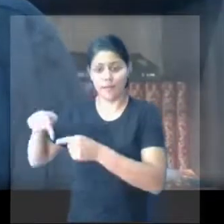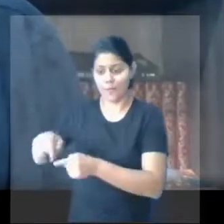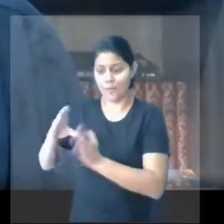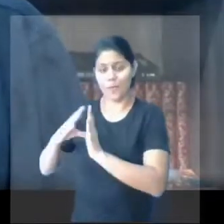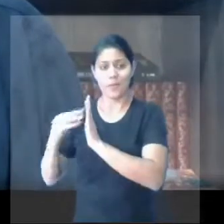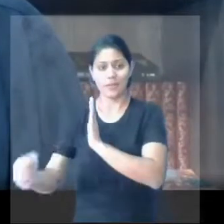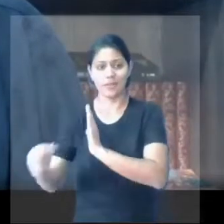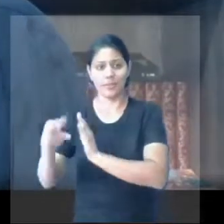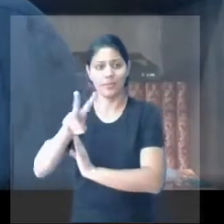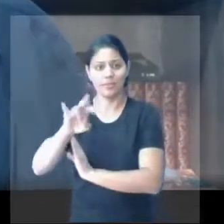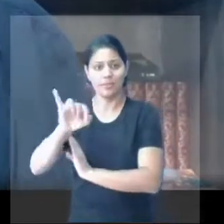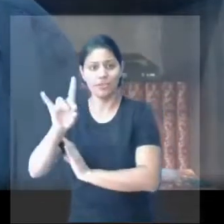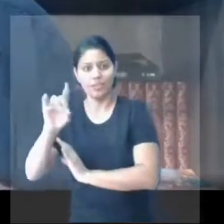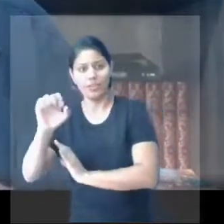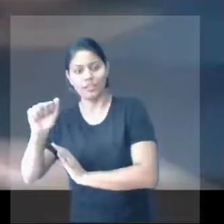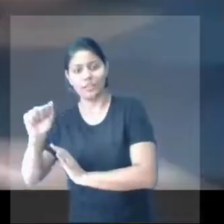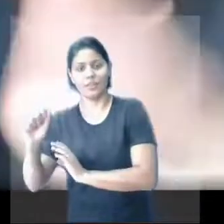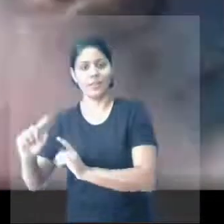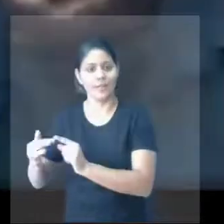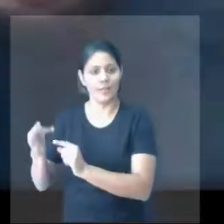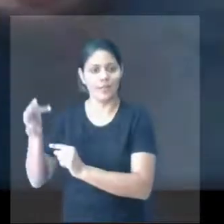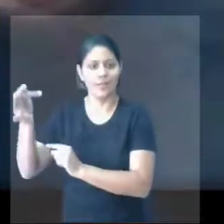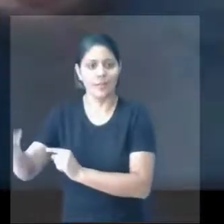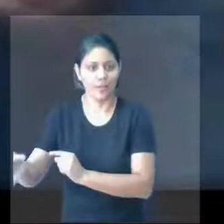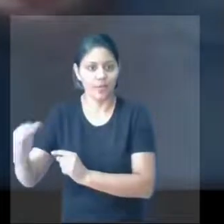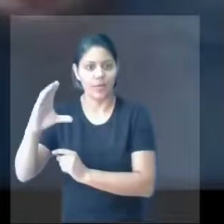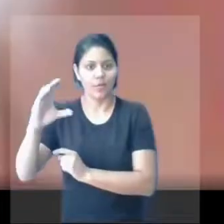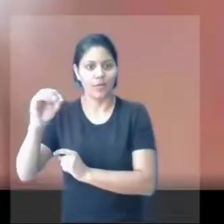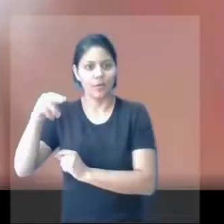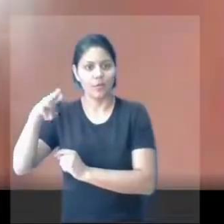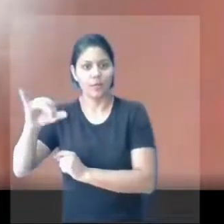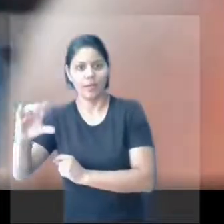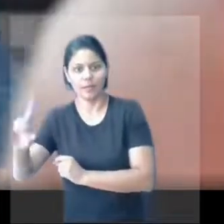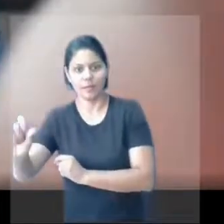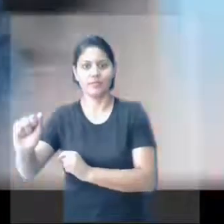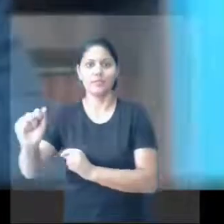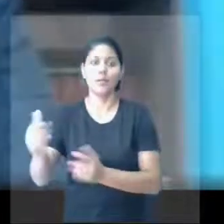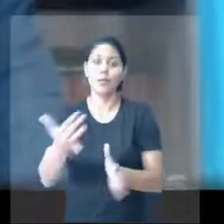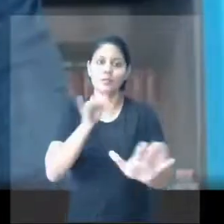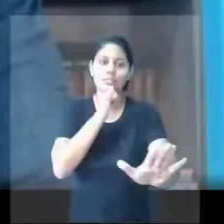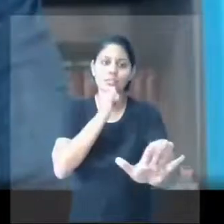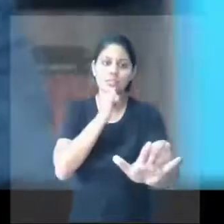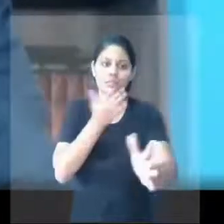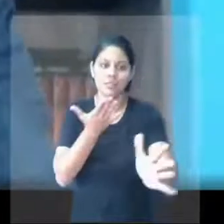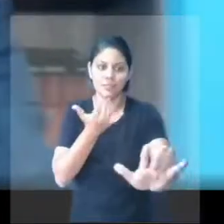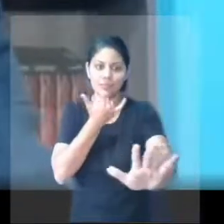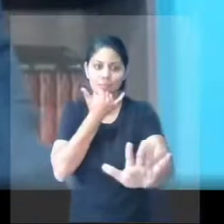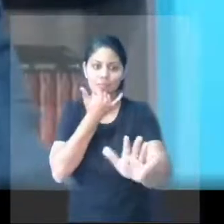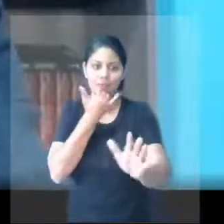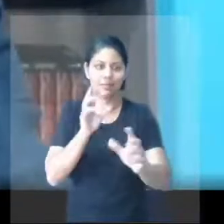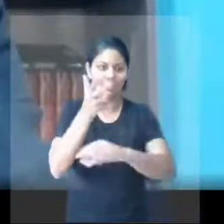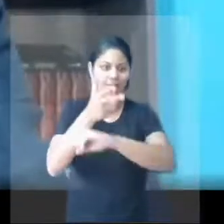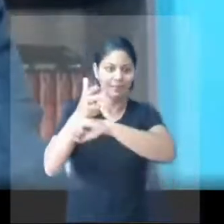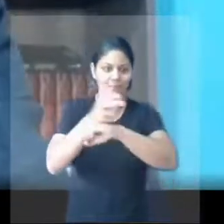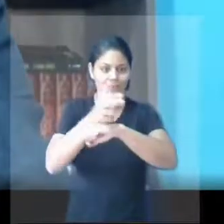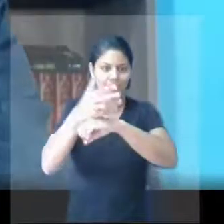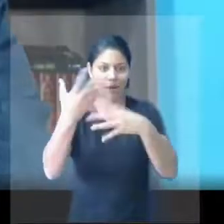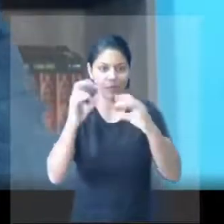sua obra Divina Comédia. E depois temos vários outros. Opa! Quase a câmera aqui caindo.